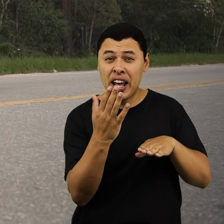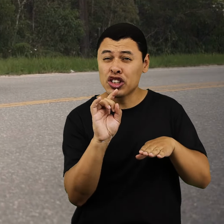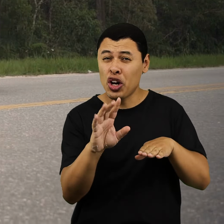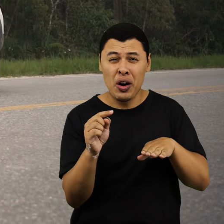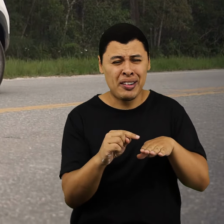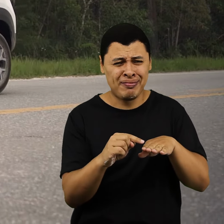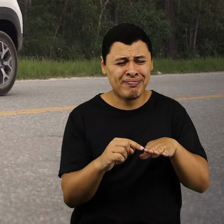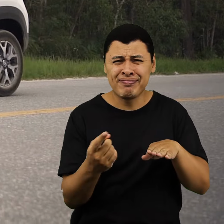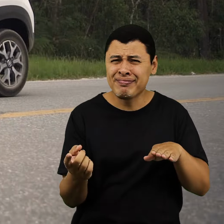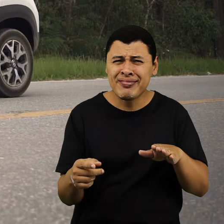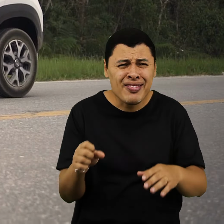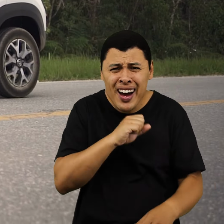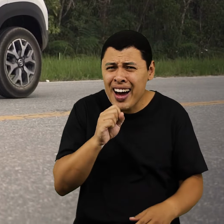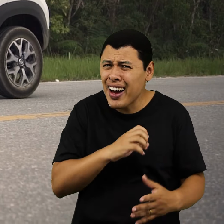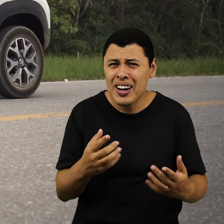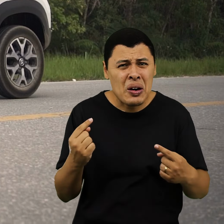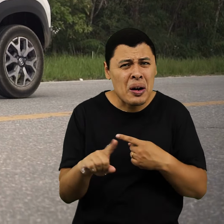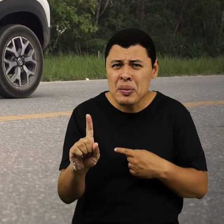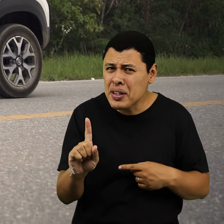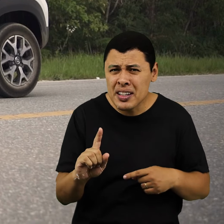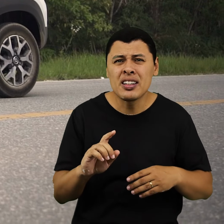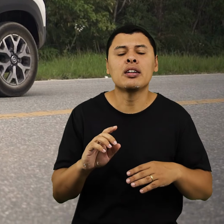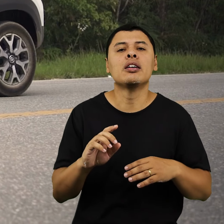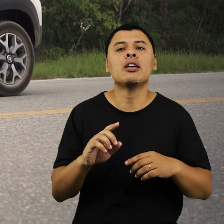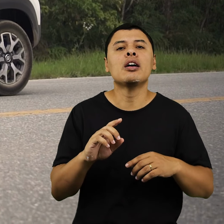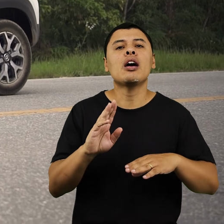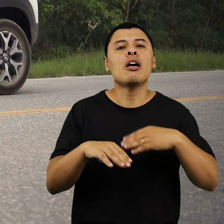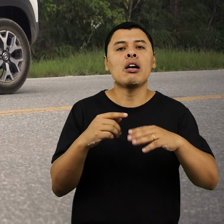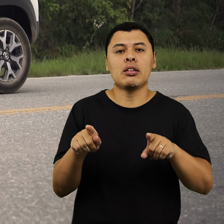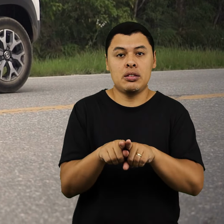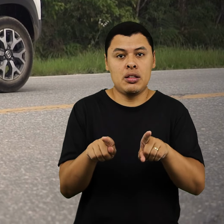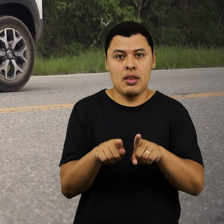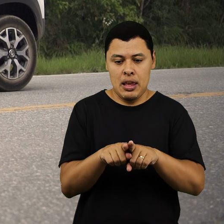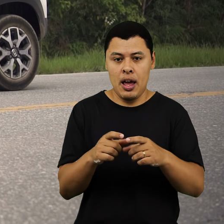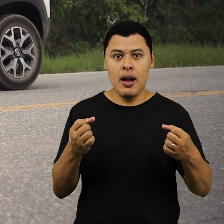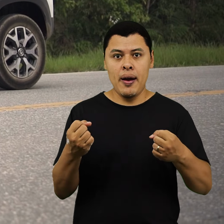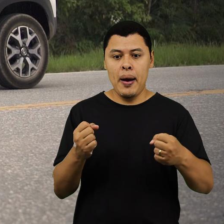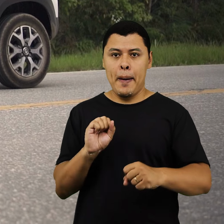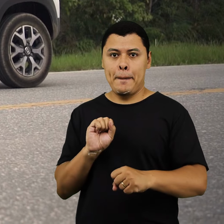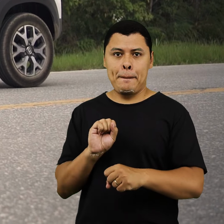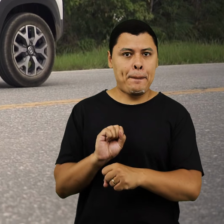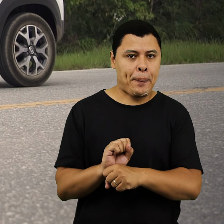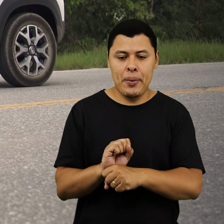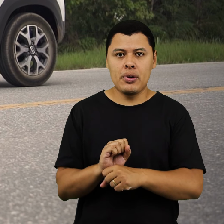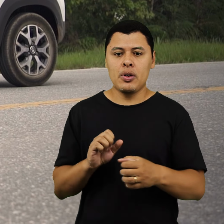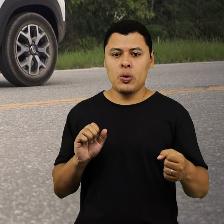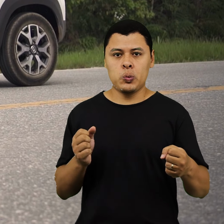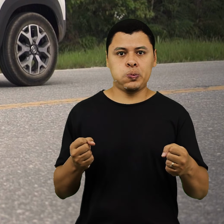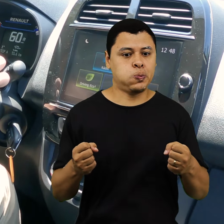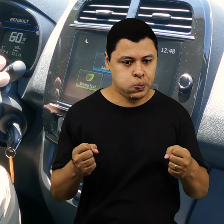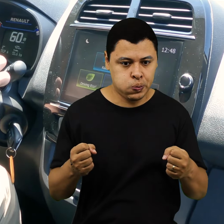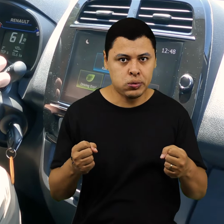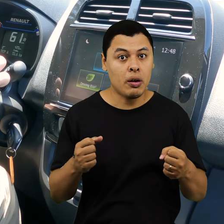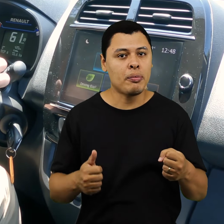impensável e inadmissível. E eles melhoraram isso, e a pinça também ganhou pistões maiores, então o poder de mordida da pinça ficou